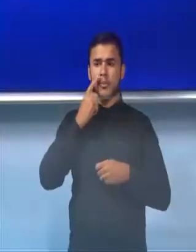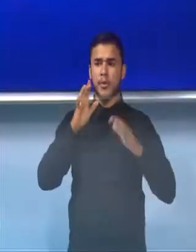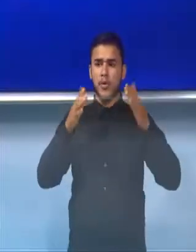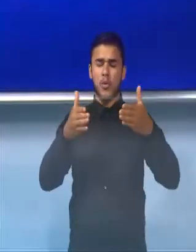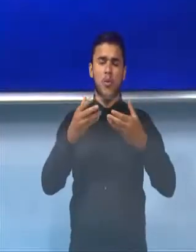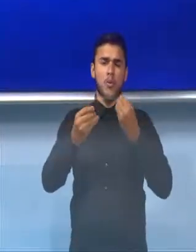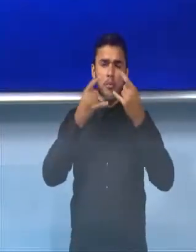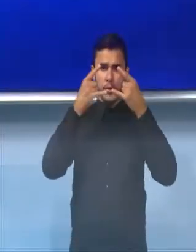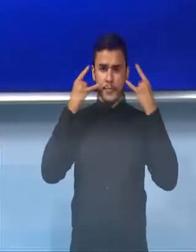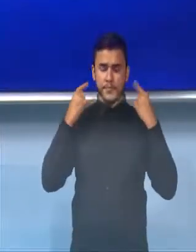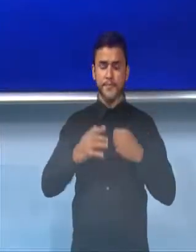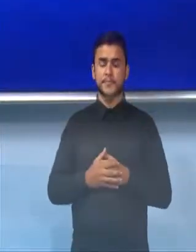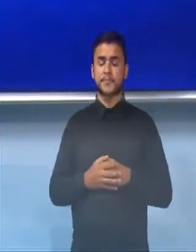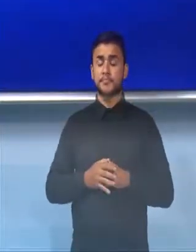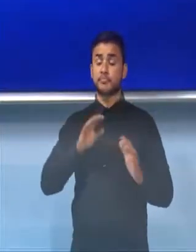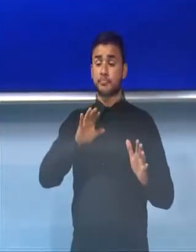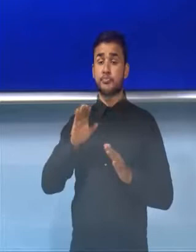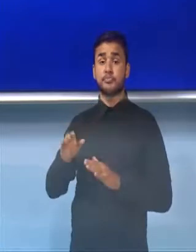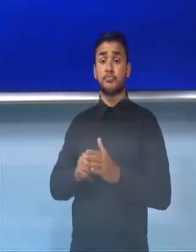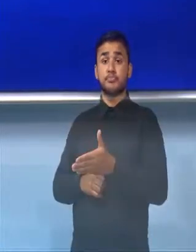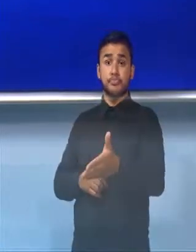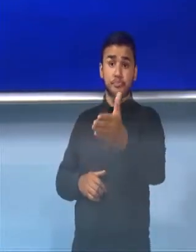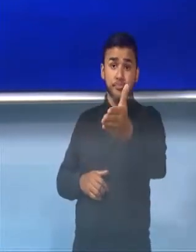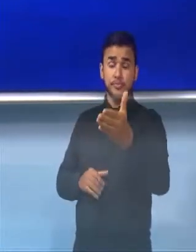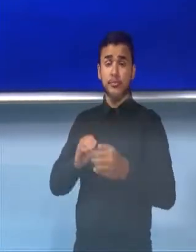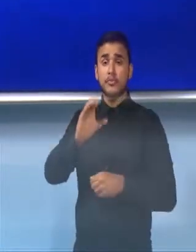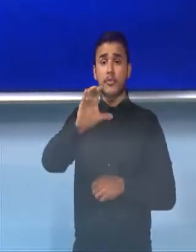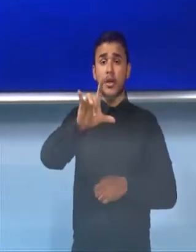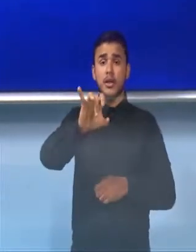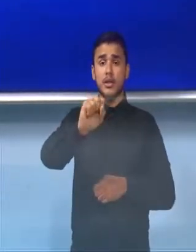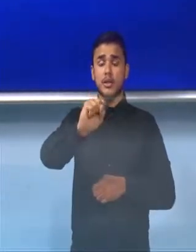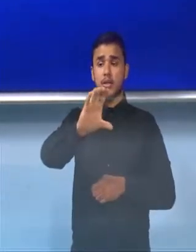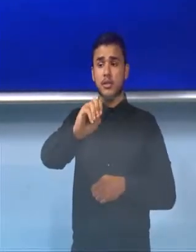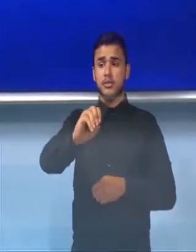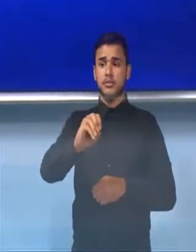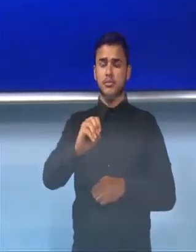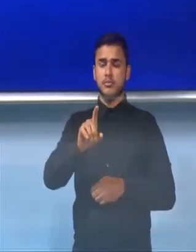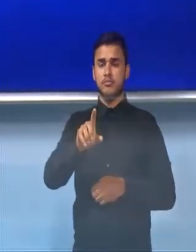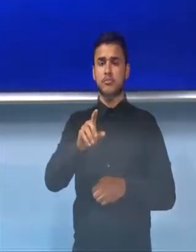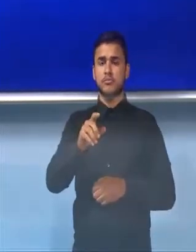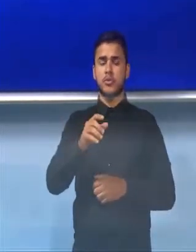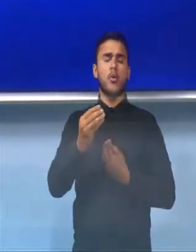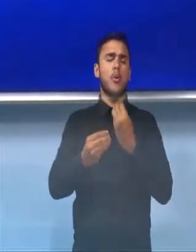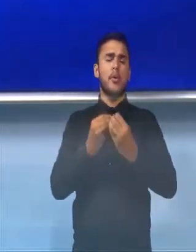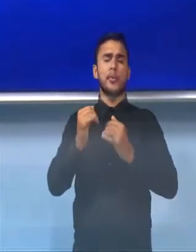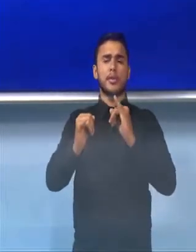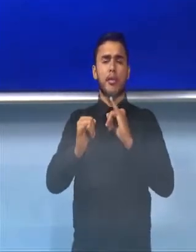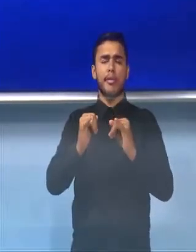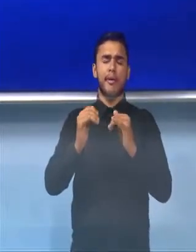né? Clésio, eu quero colocá-lo ainda nessa discussão sobre o poder de influenciação